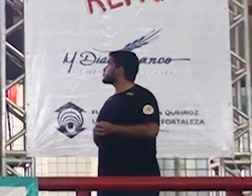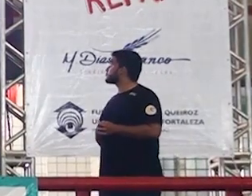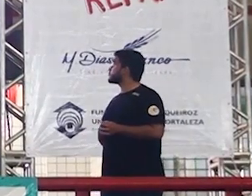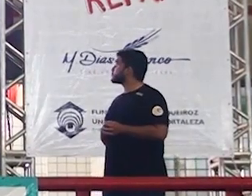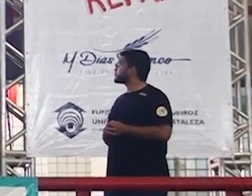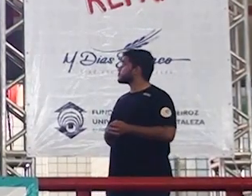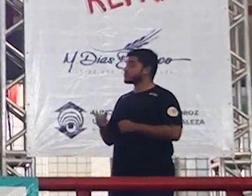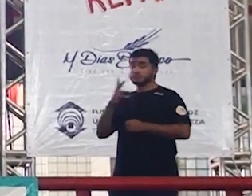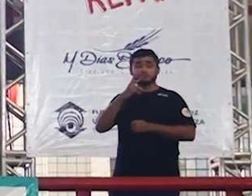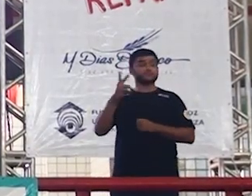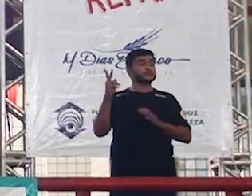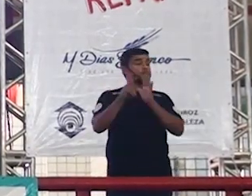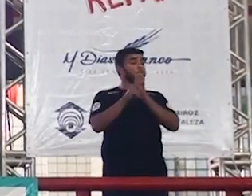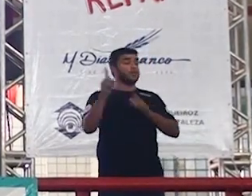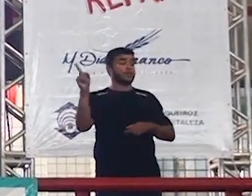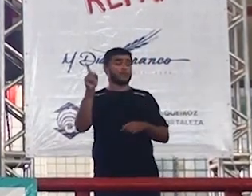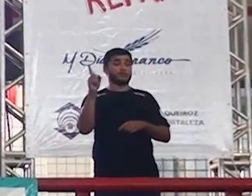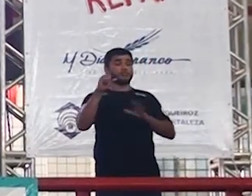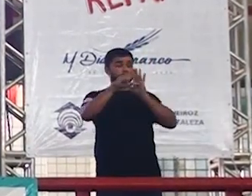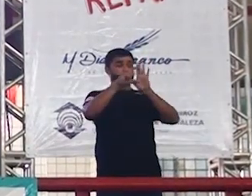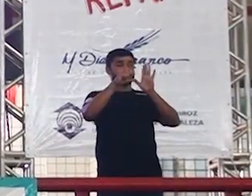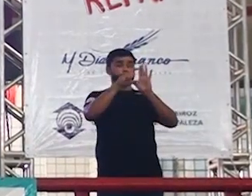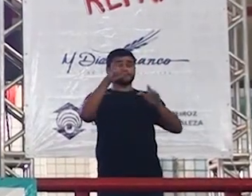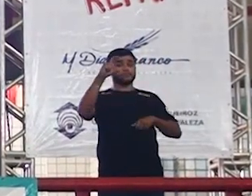Isso é o parágrafo de uma redação de um aluno.